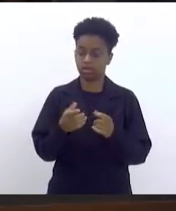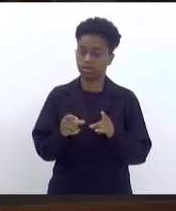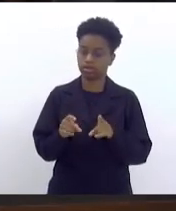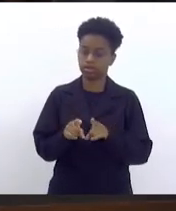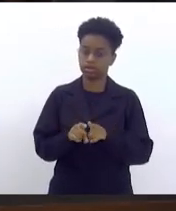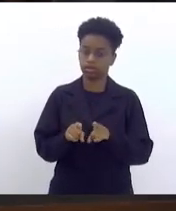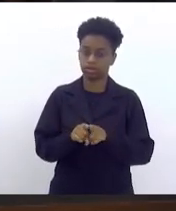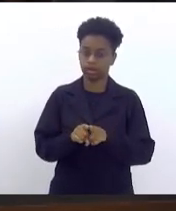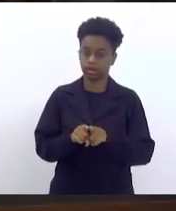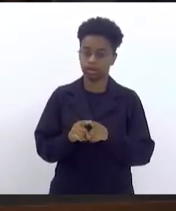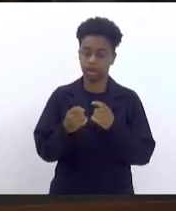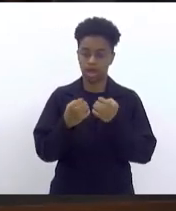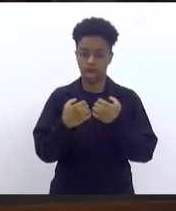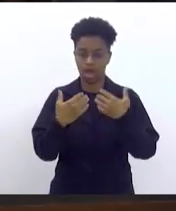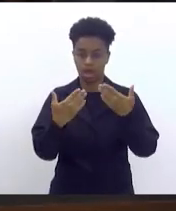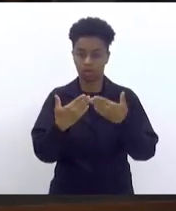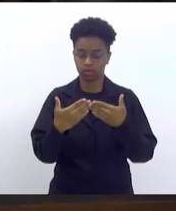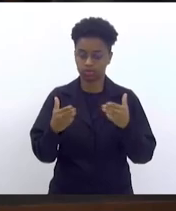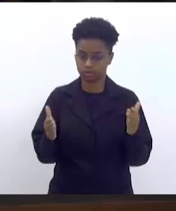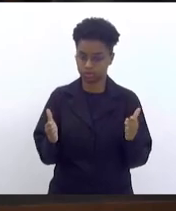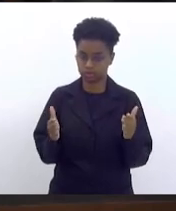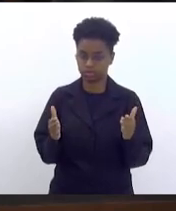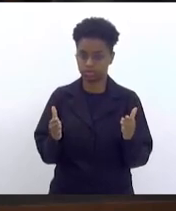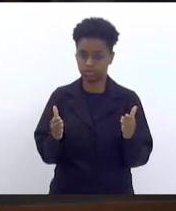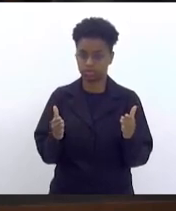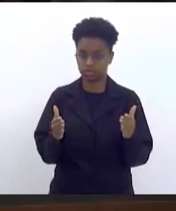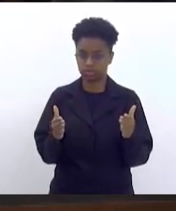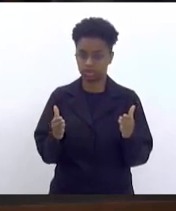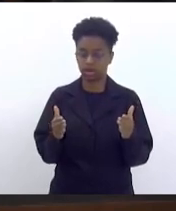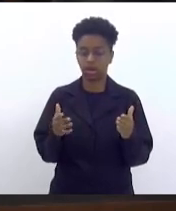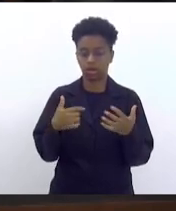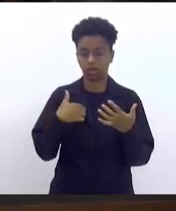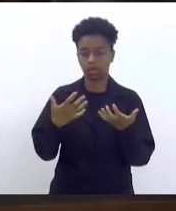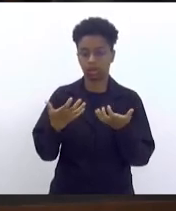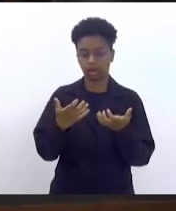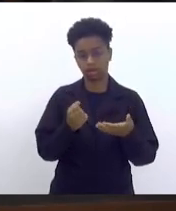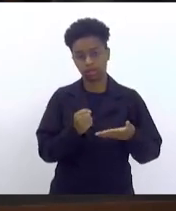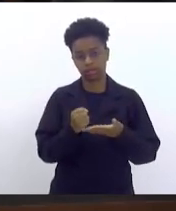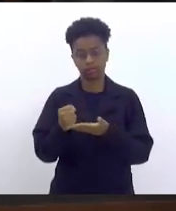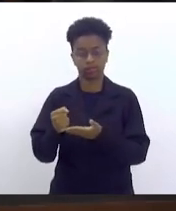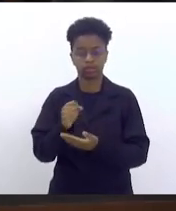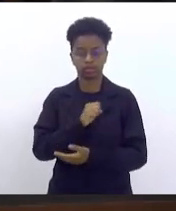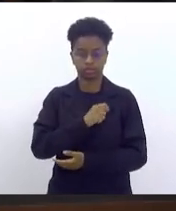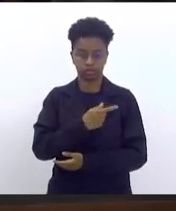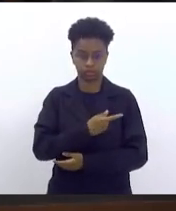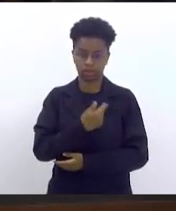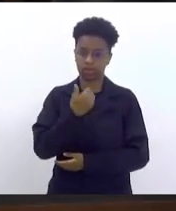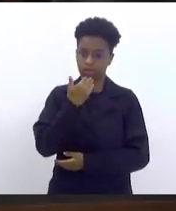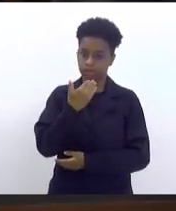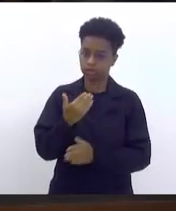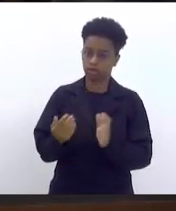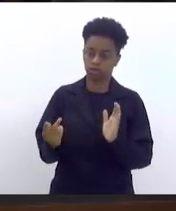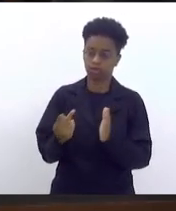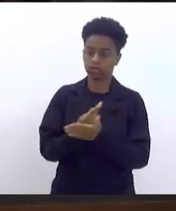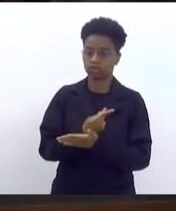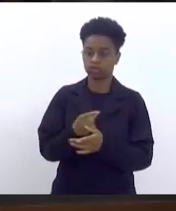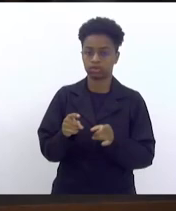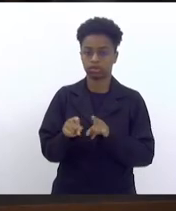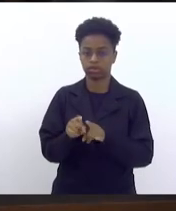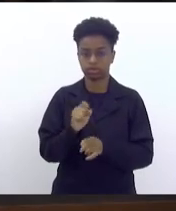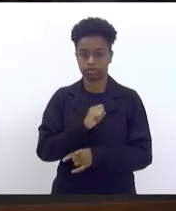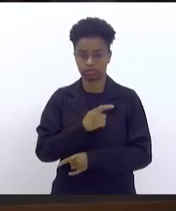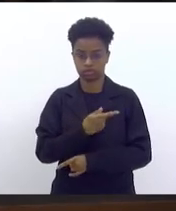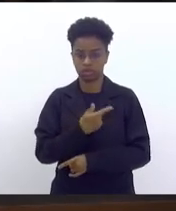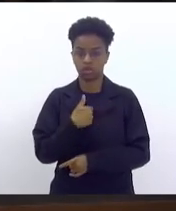essa audiência pública para São Gonçalo vou protocolar seu dia de São Gonçalo também e vou convidar